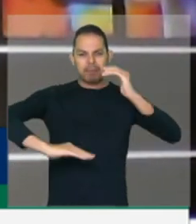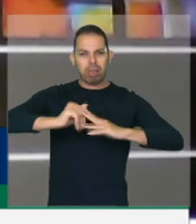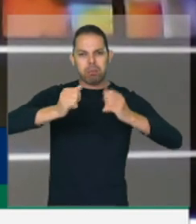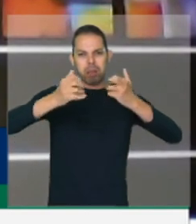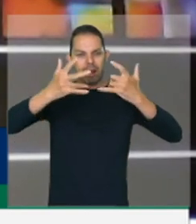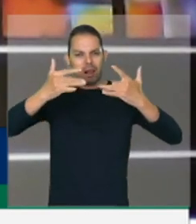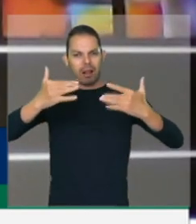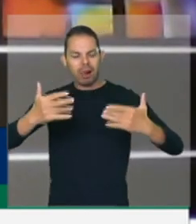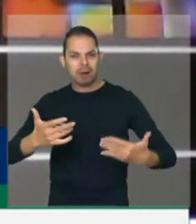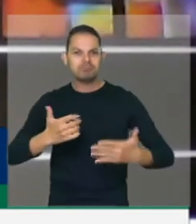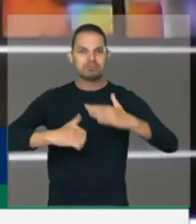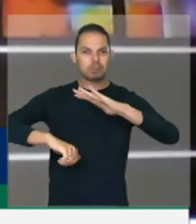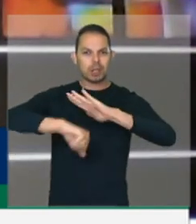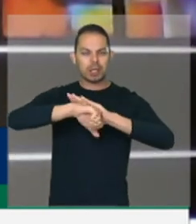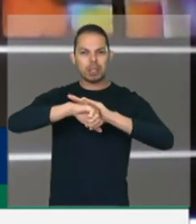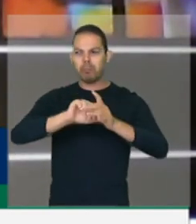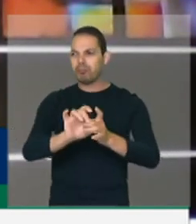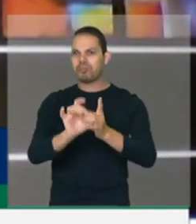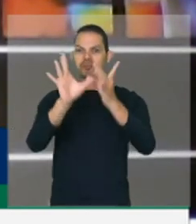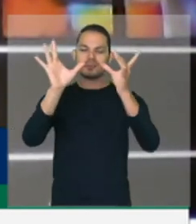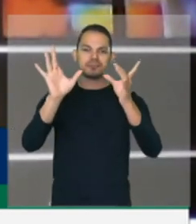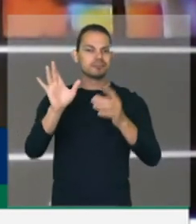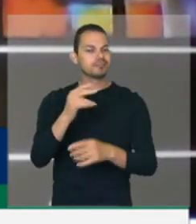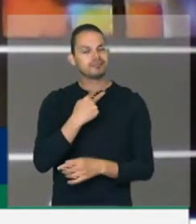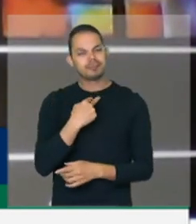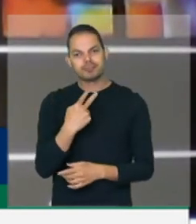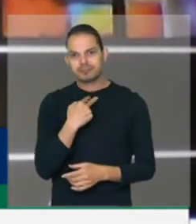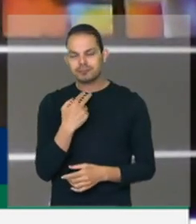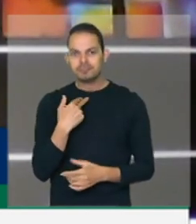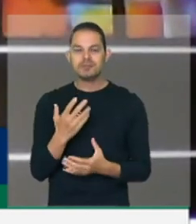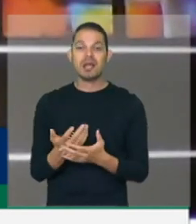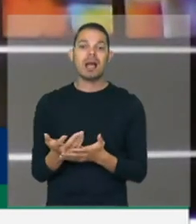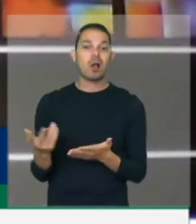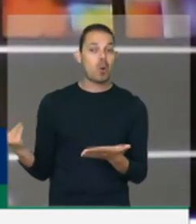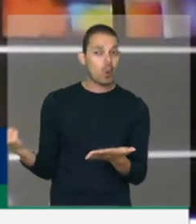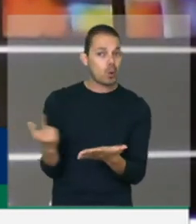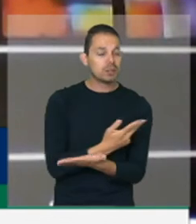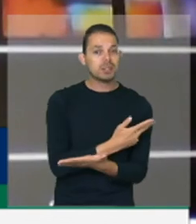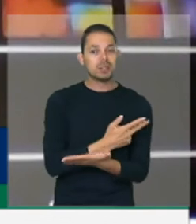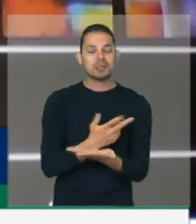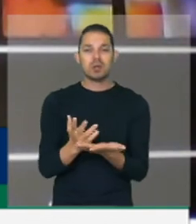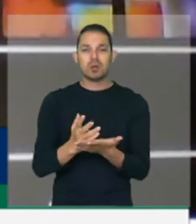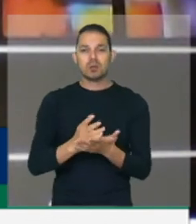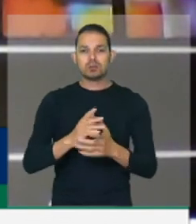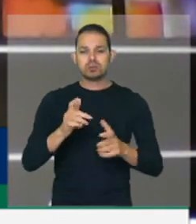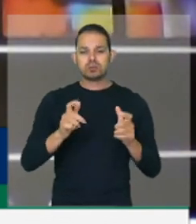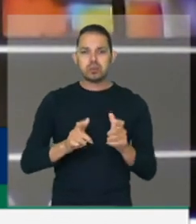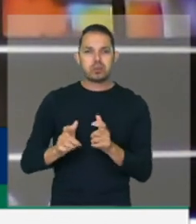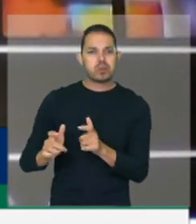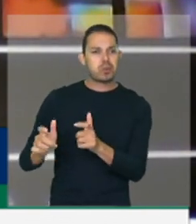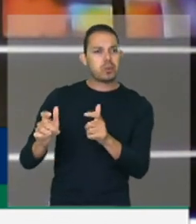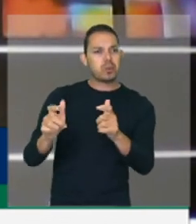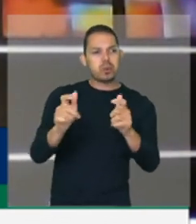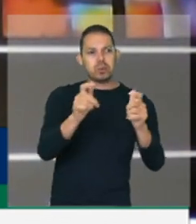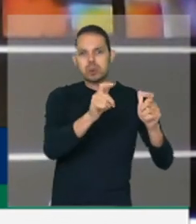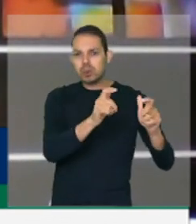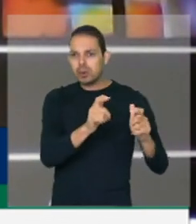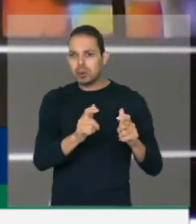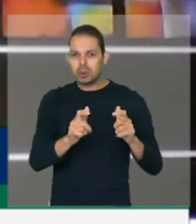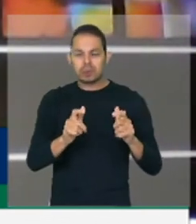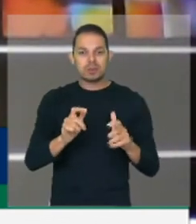delitivas, crimes que trafegaram por todas as avenidas, por todas as vielas